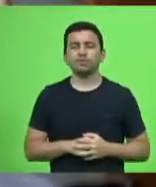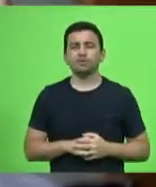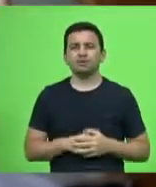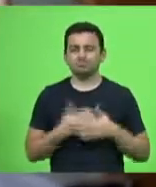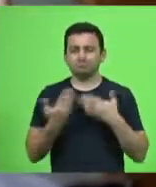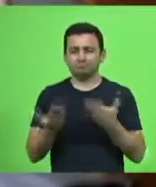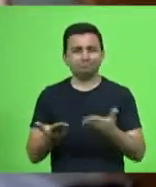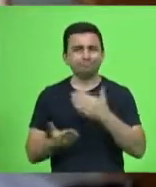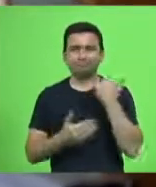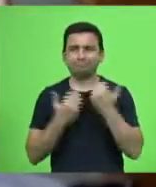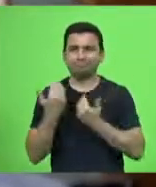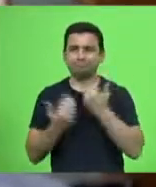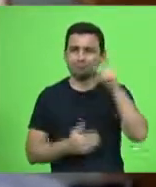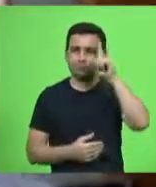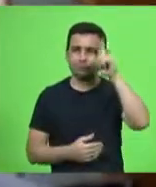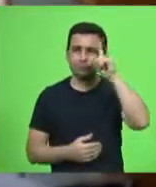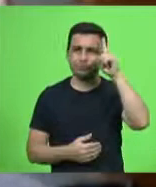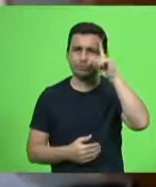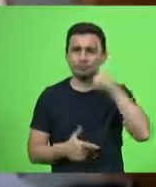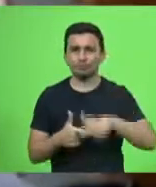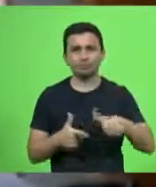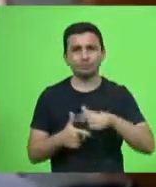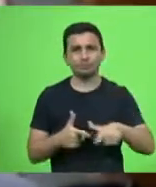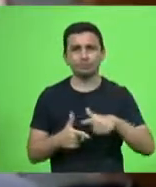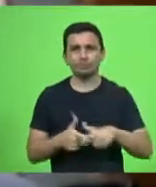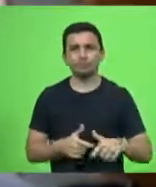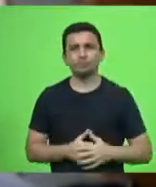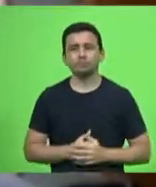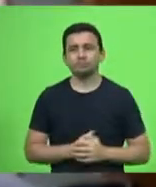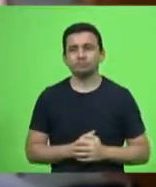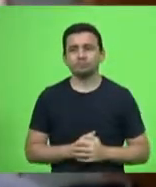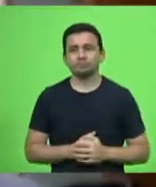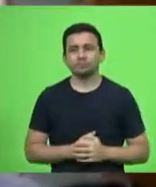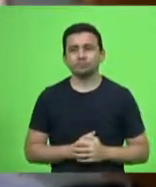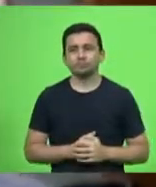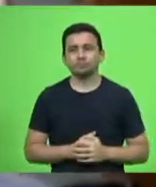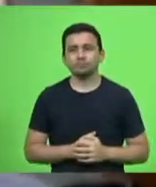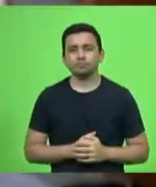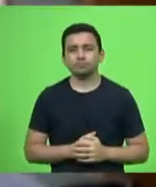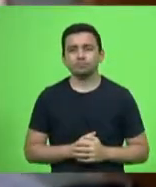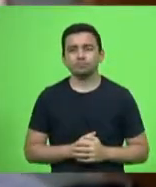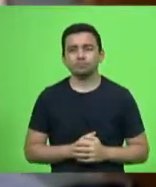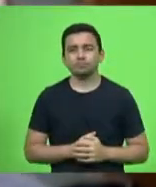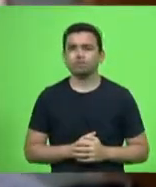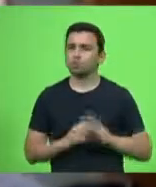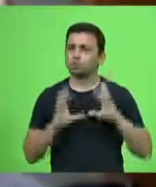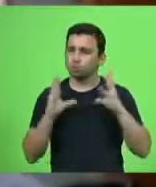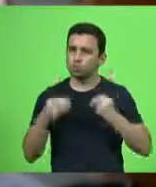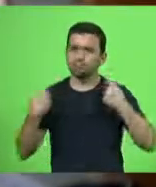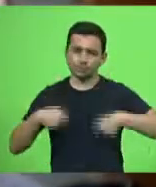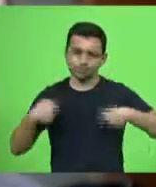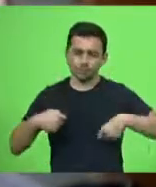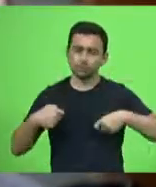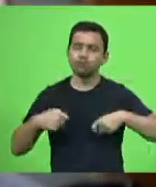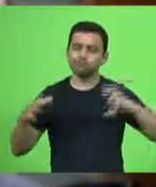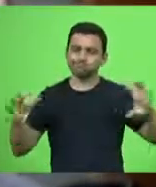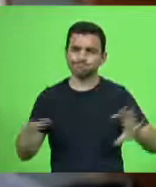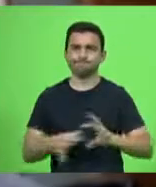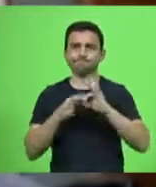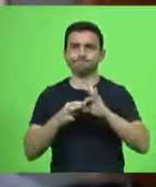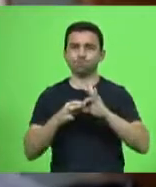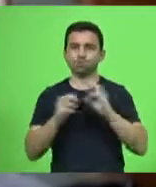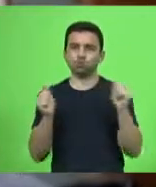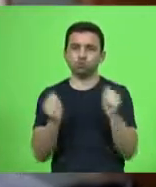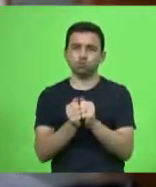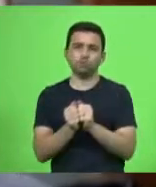Então, eu acho que todos nós devemos nos unir e juntos com a bancada